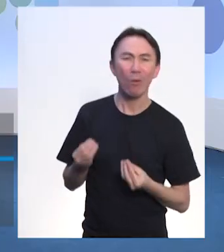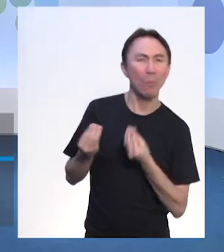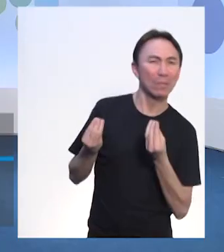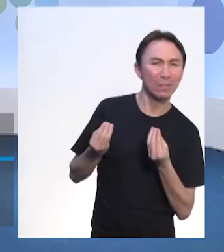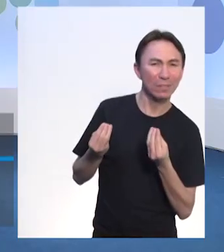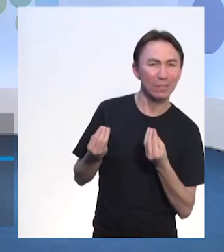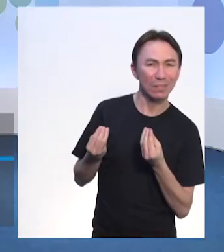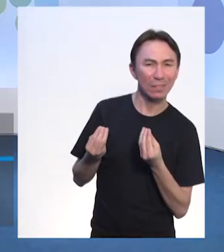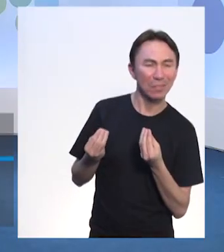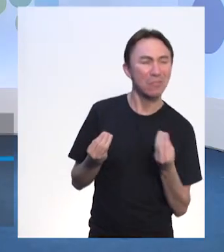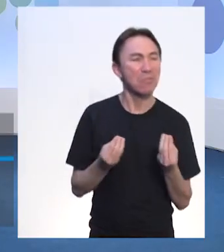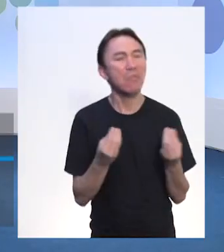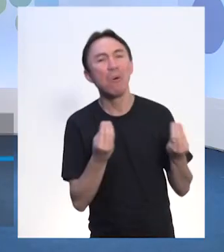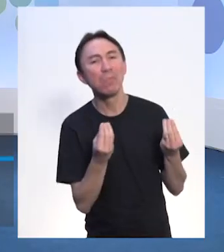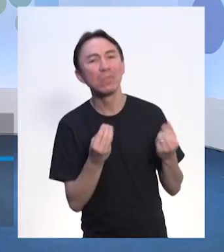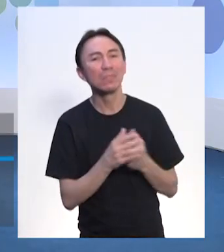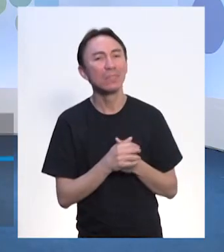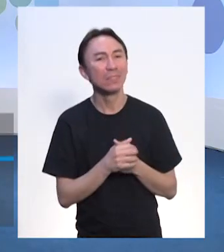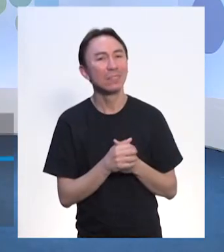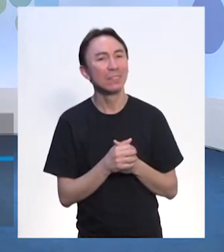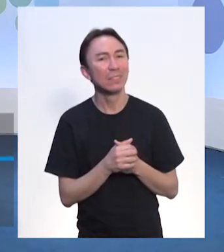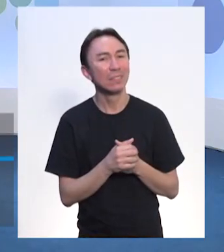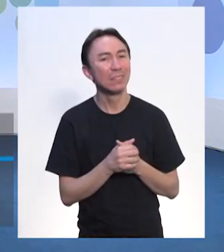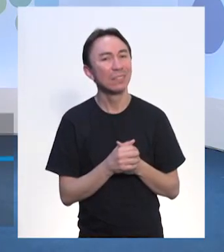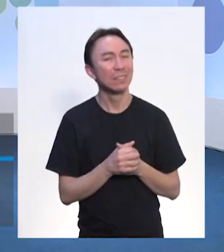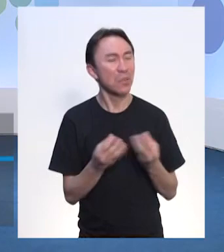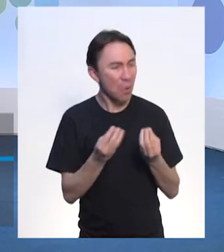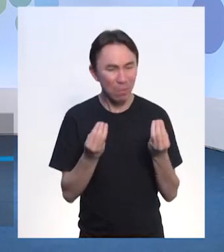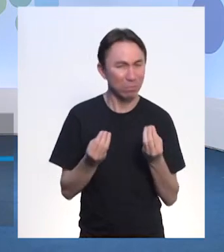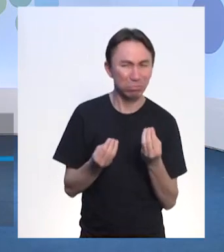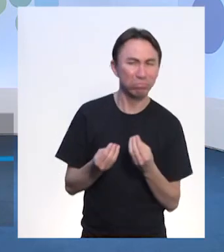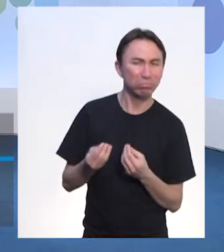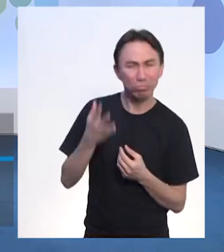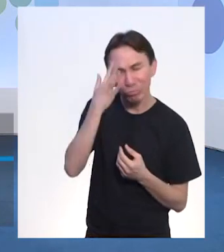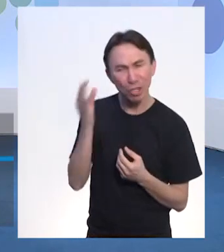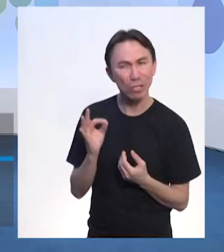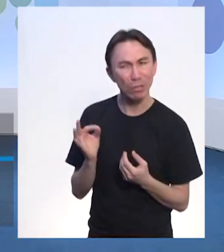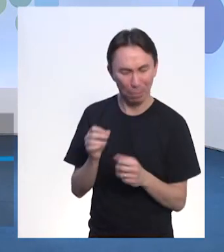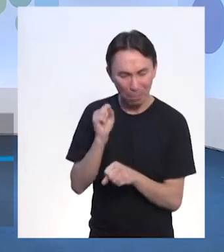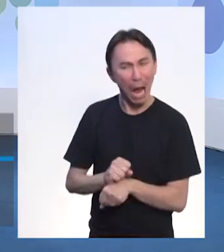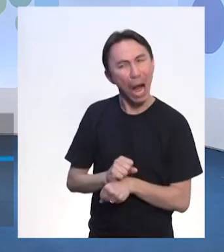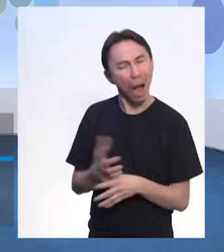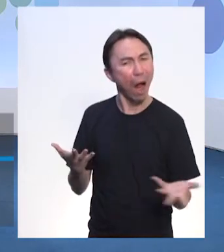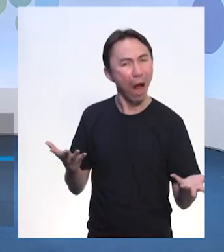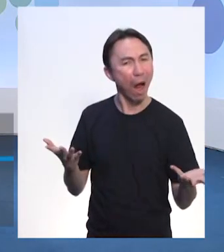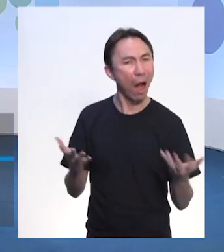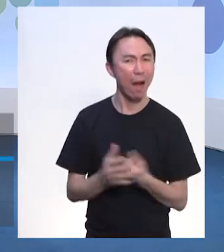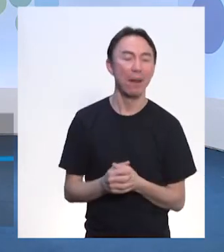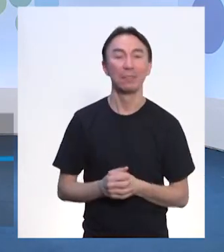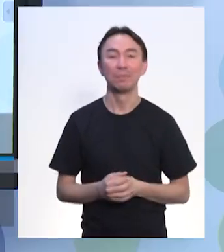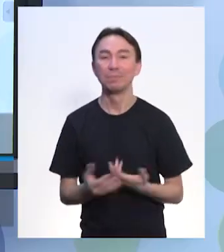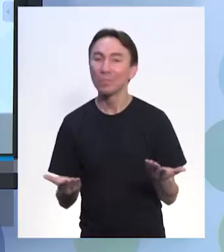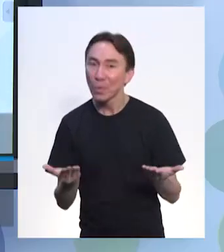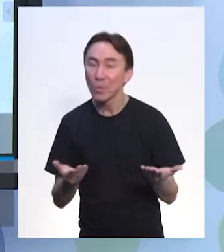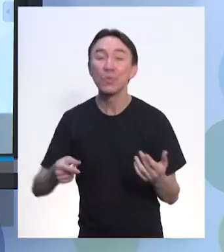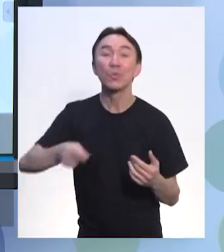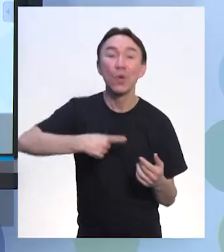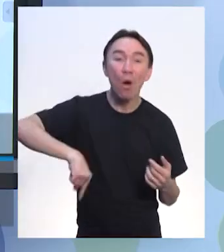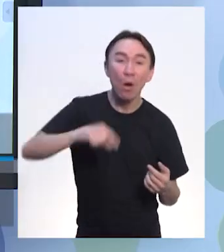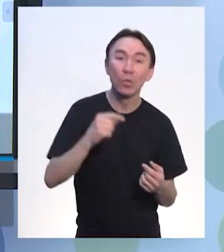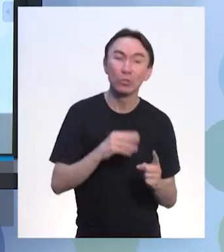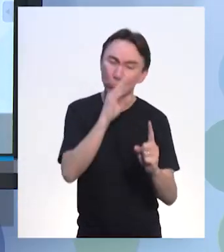reto. Oi, o que Não, está não, acontecendo? não, Tó, não, não conversa aí. entendi, tá? Vamos parar. E o nosso objetivo, então, quer dizer, os